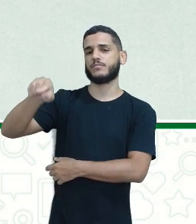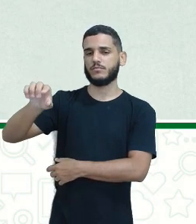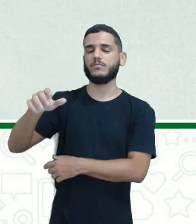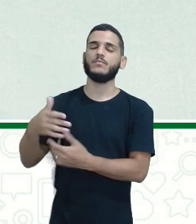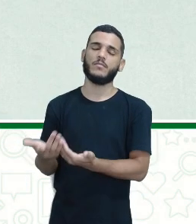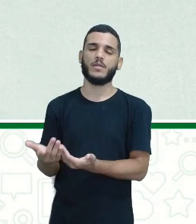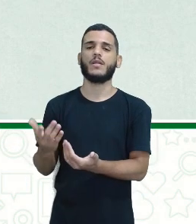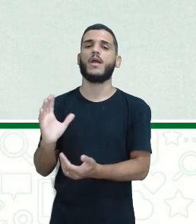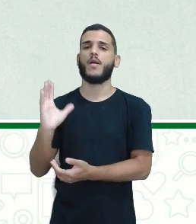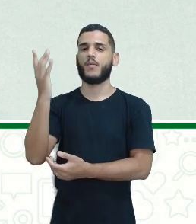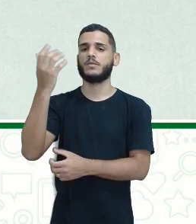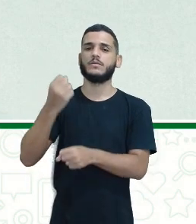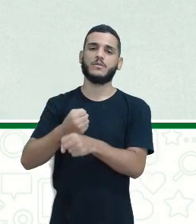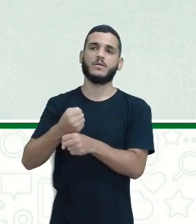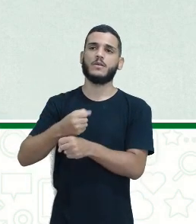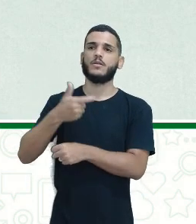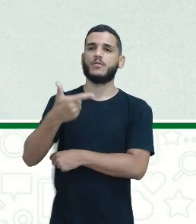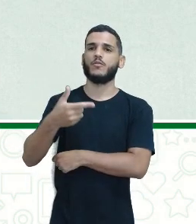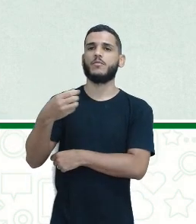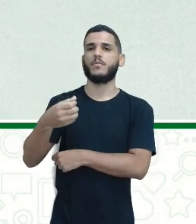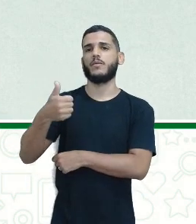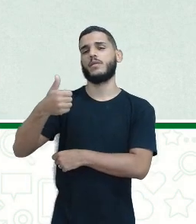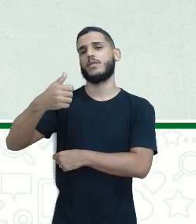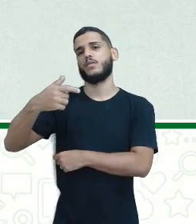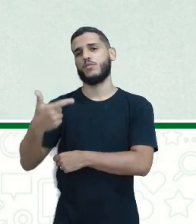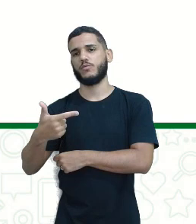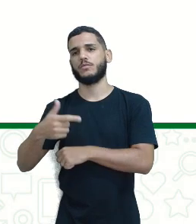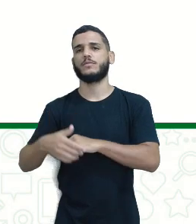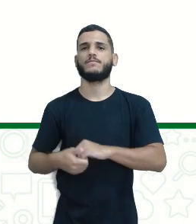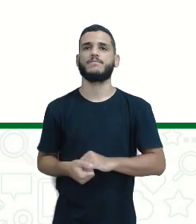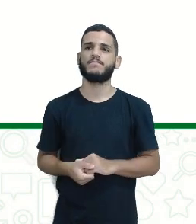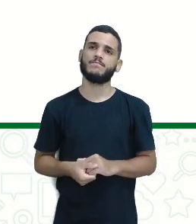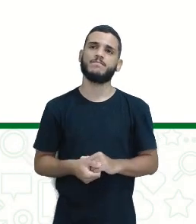em 2012. Está até datada essa foto, tá?